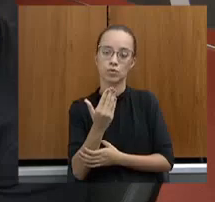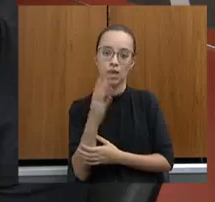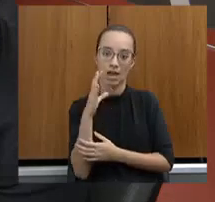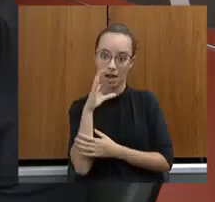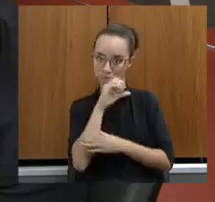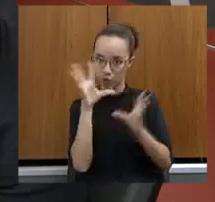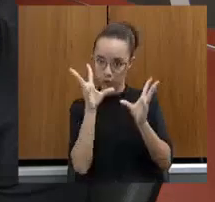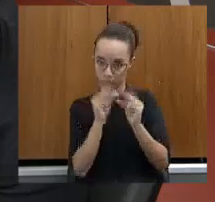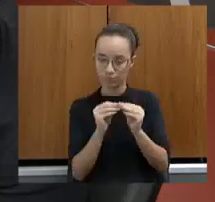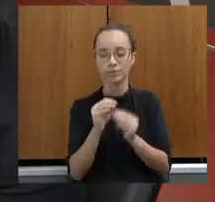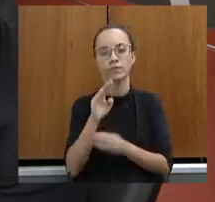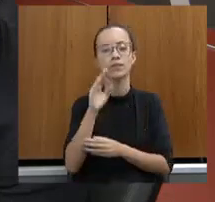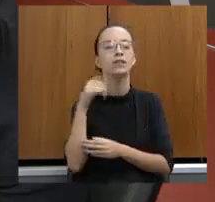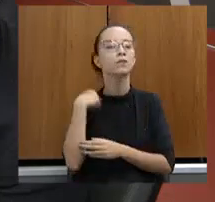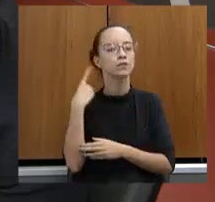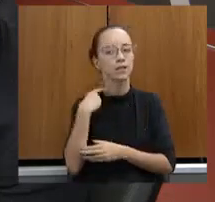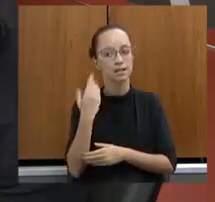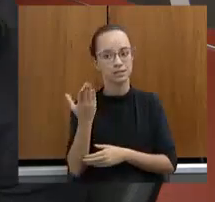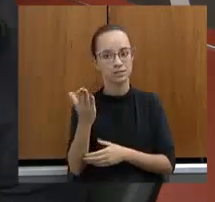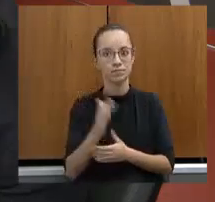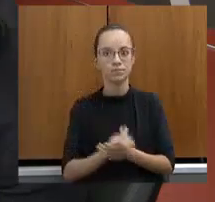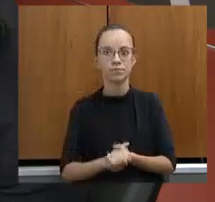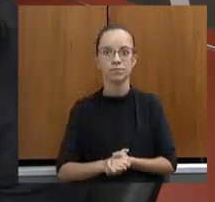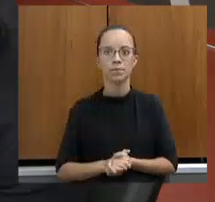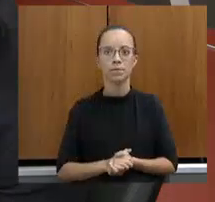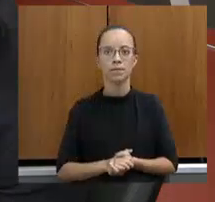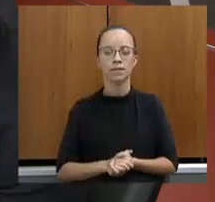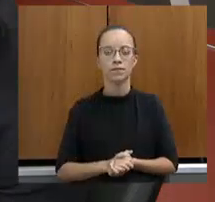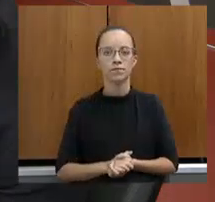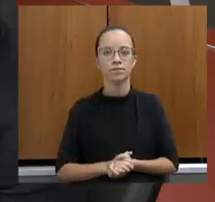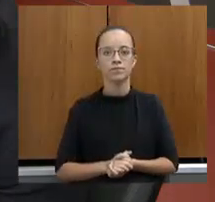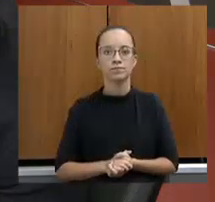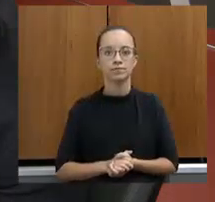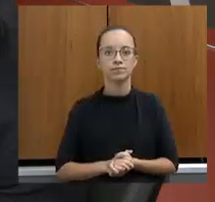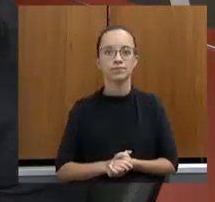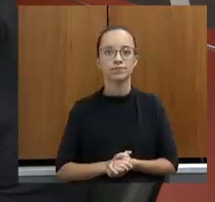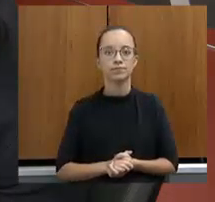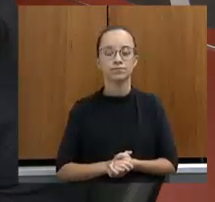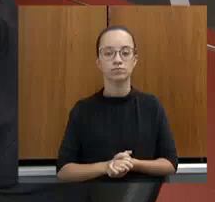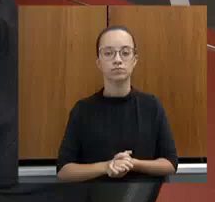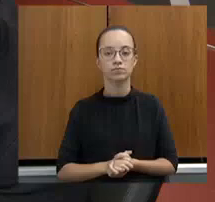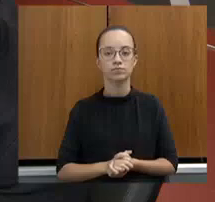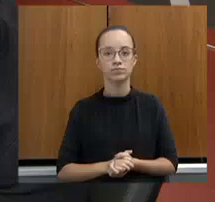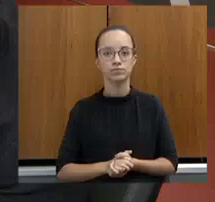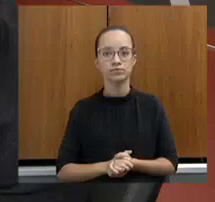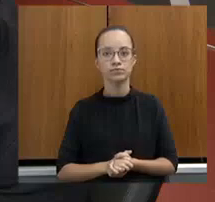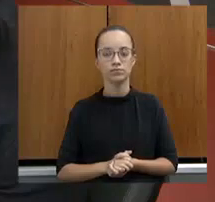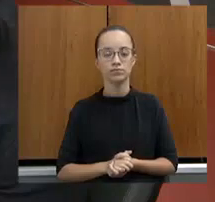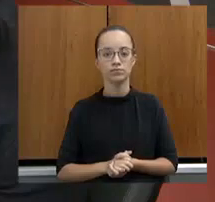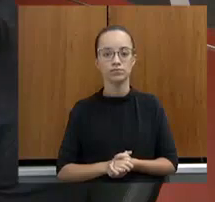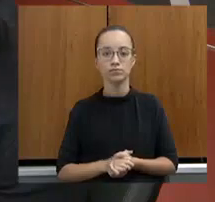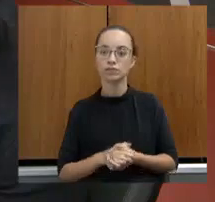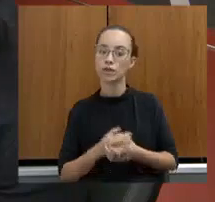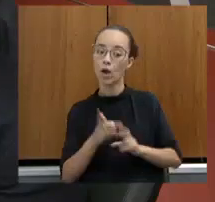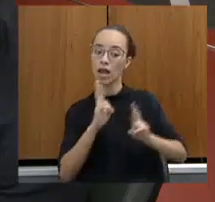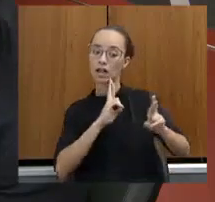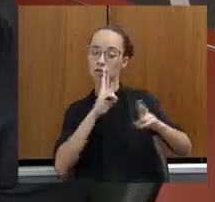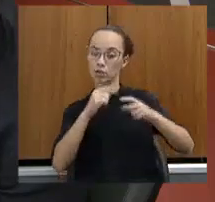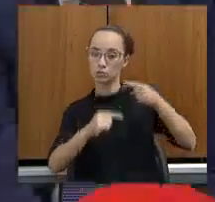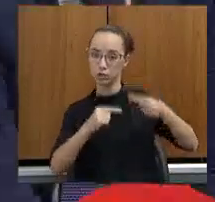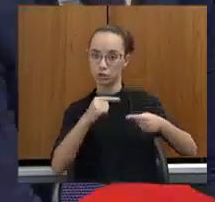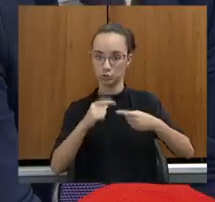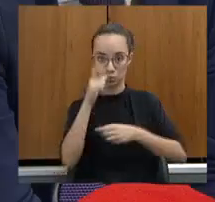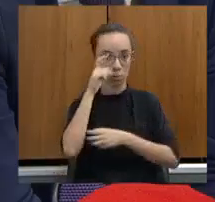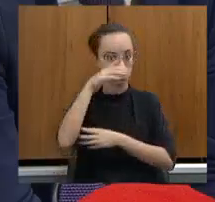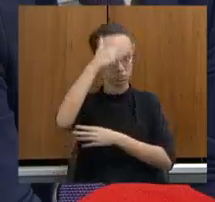com a palavra deputada Beatriz Ferreira na questão das relações políticas do